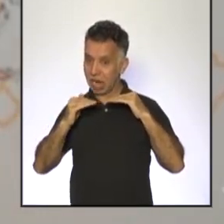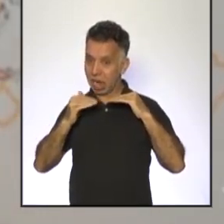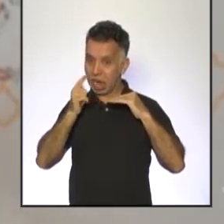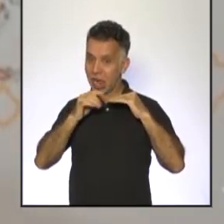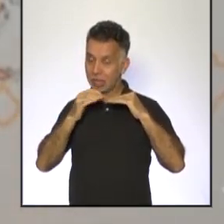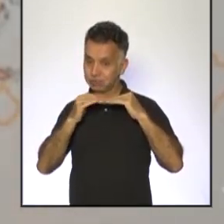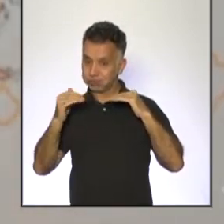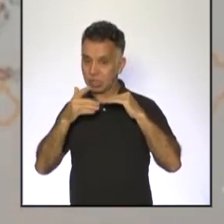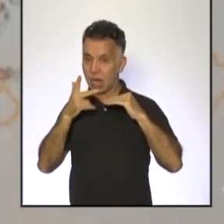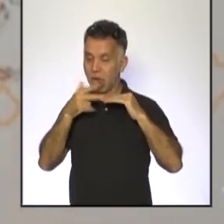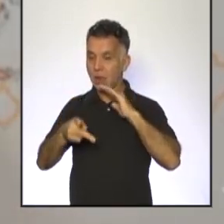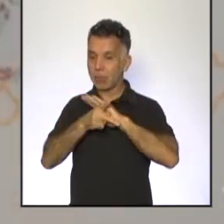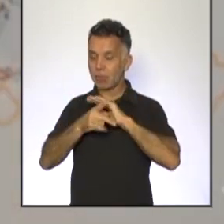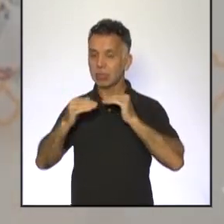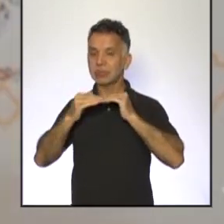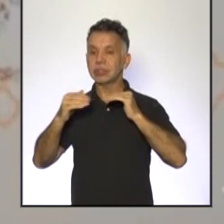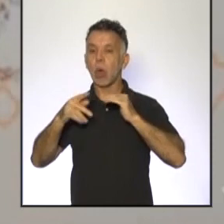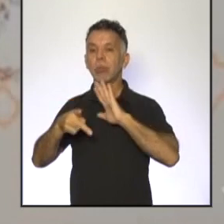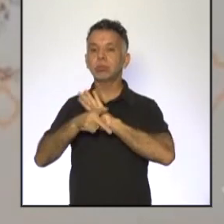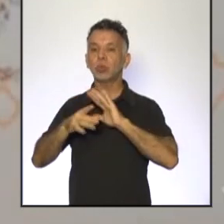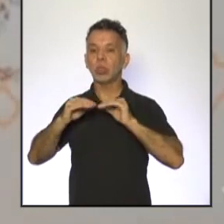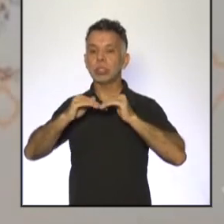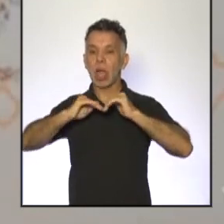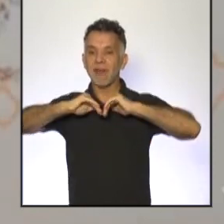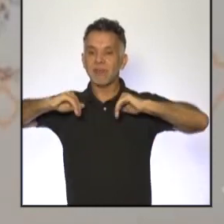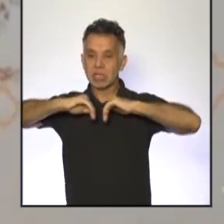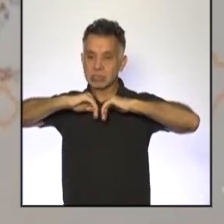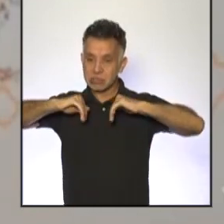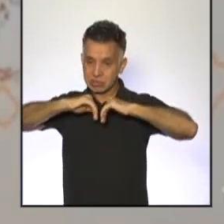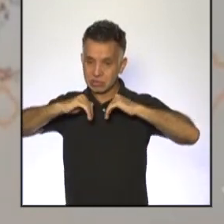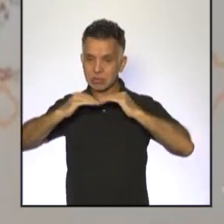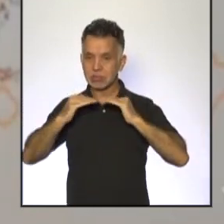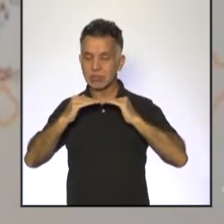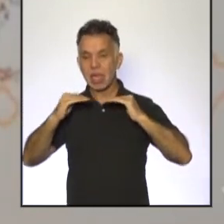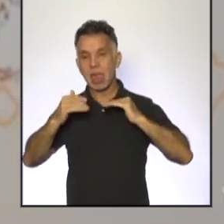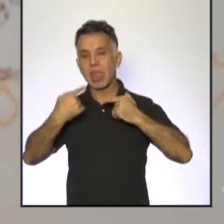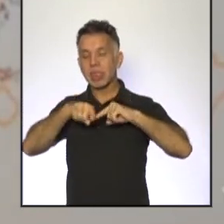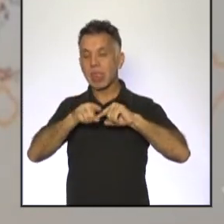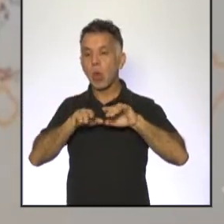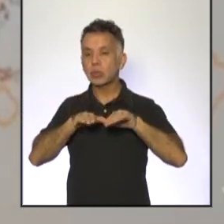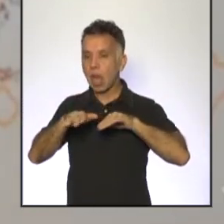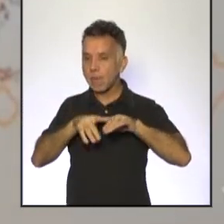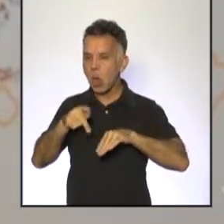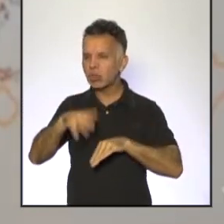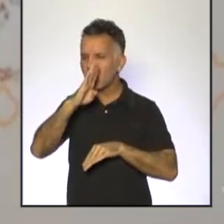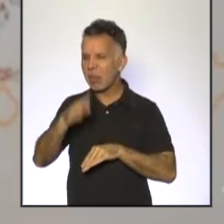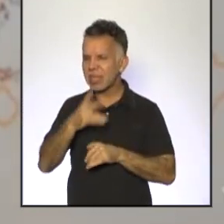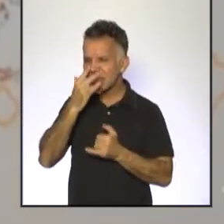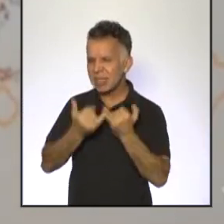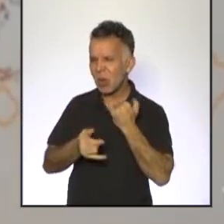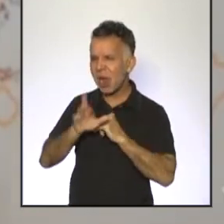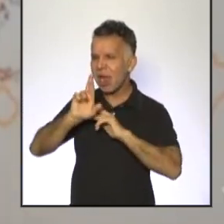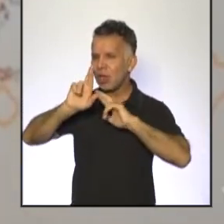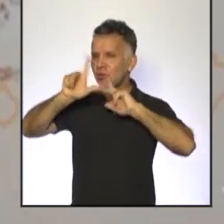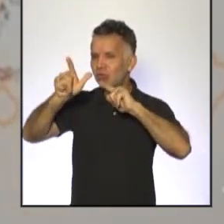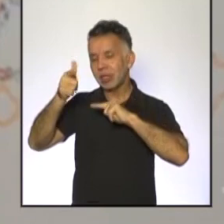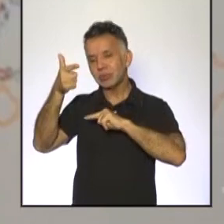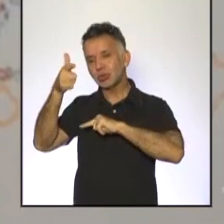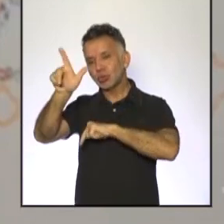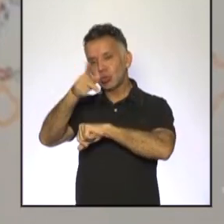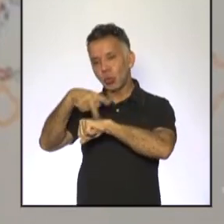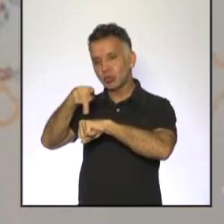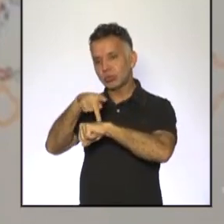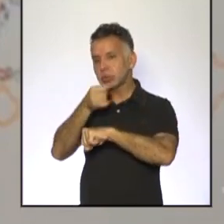dessas lascas da litosfera, dessas placas tectônicas, e, portanto, os terremotos no Brasil têm uma característica diferente dos terremotos